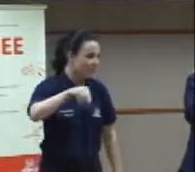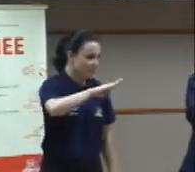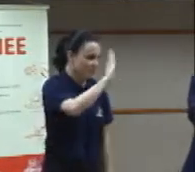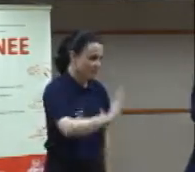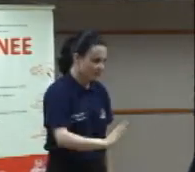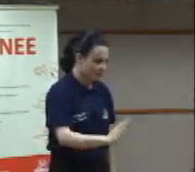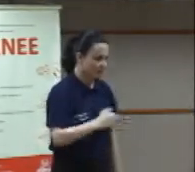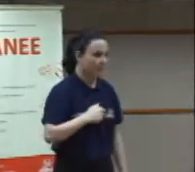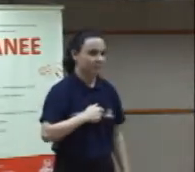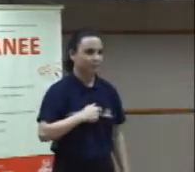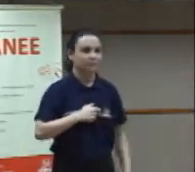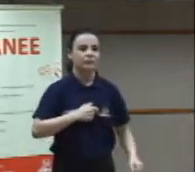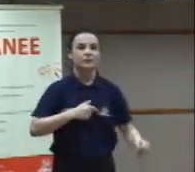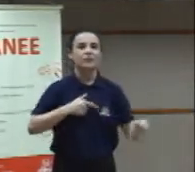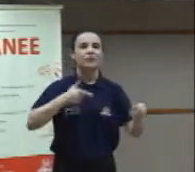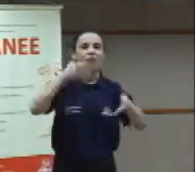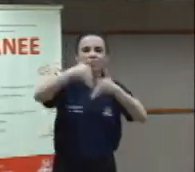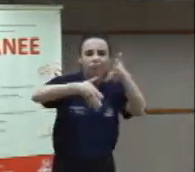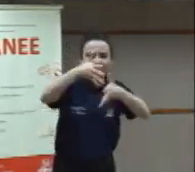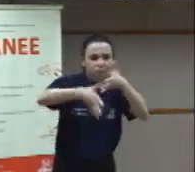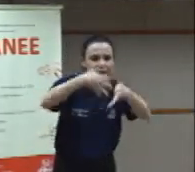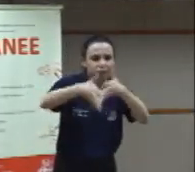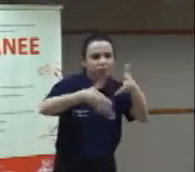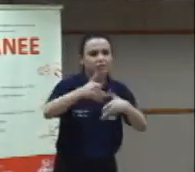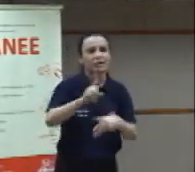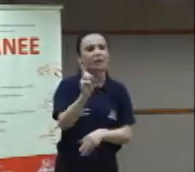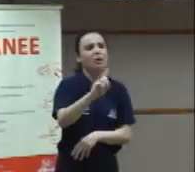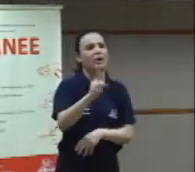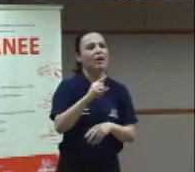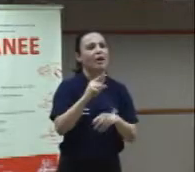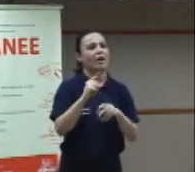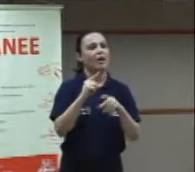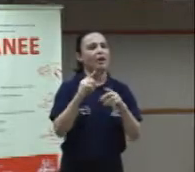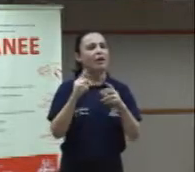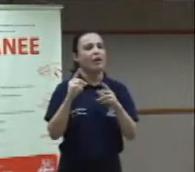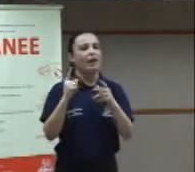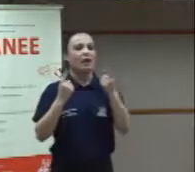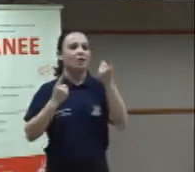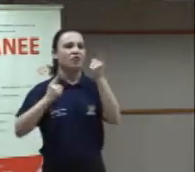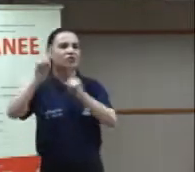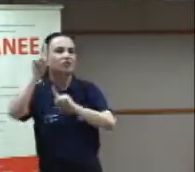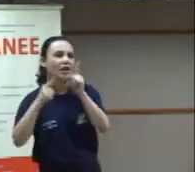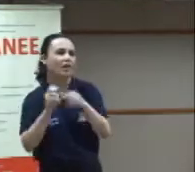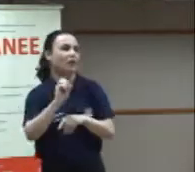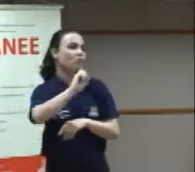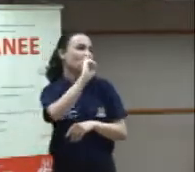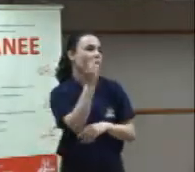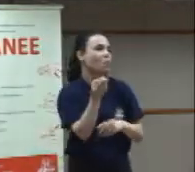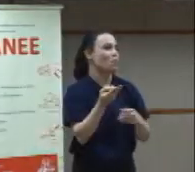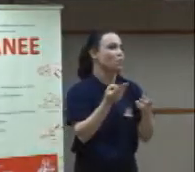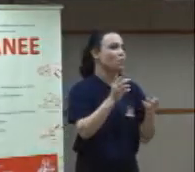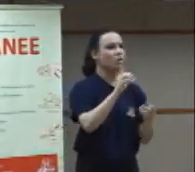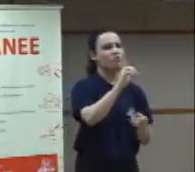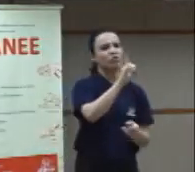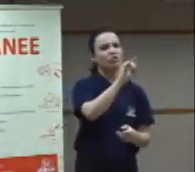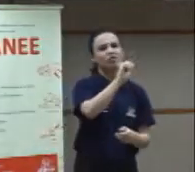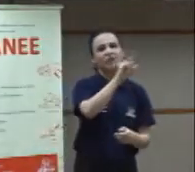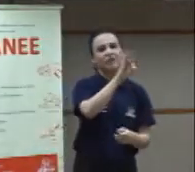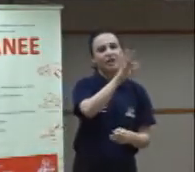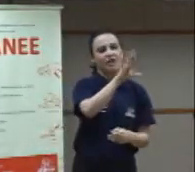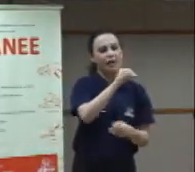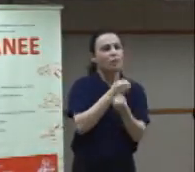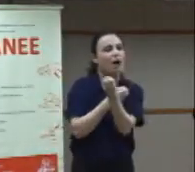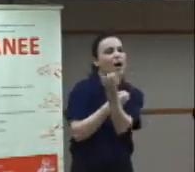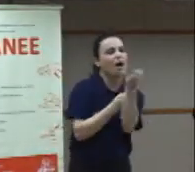em Libras, nós não estamos falando num dialeto, em alguma coisa criada informalmente. Não.